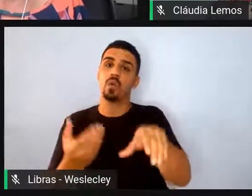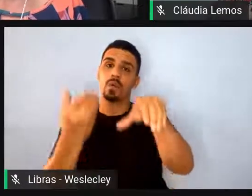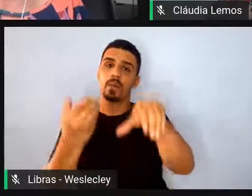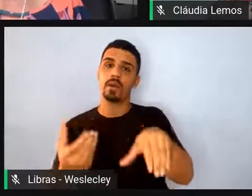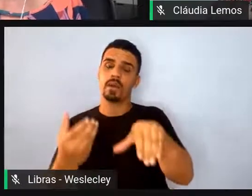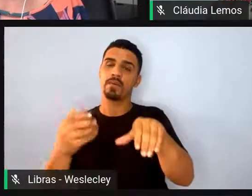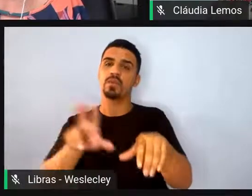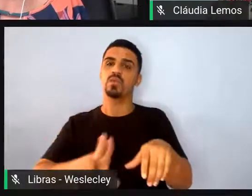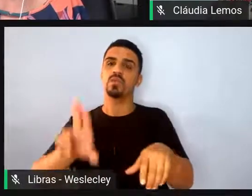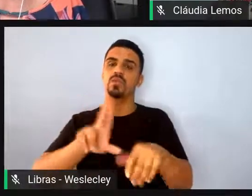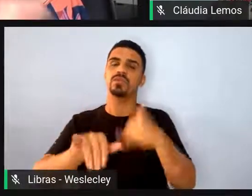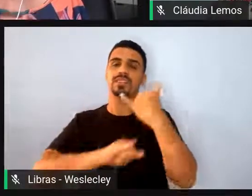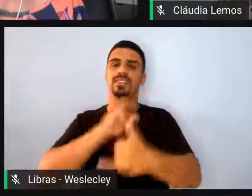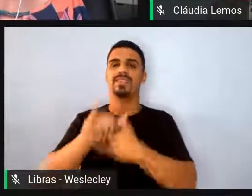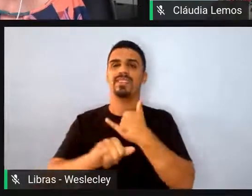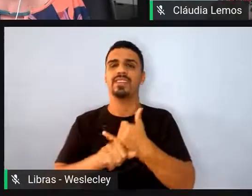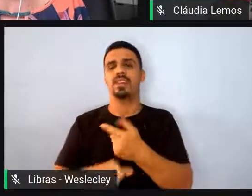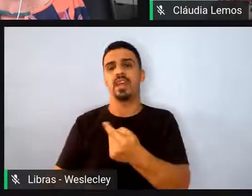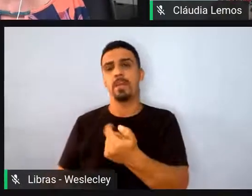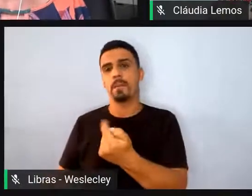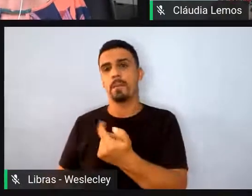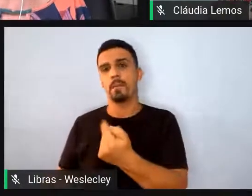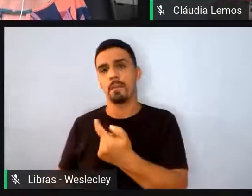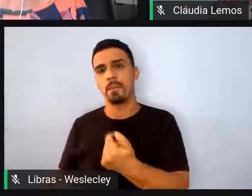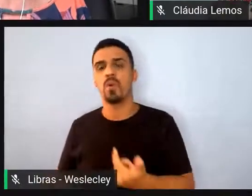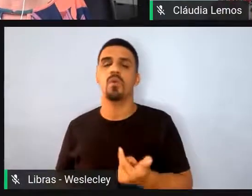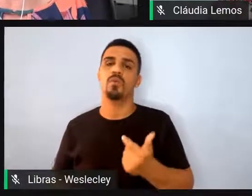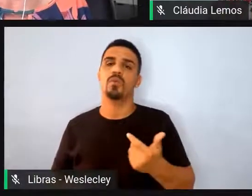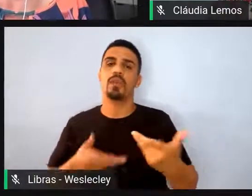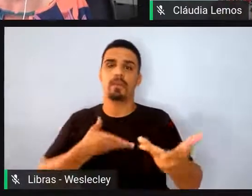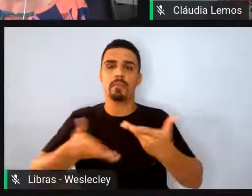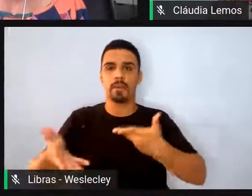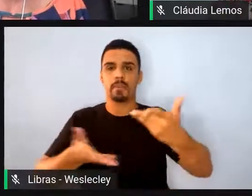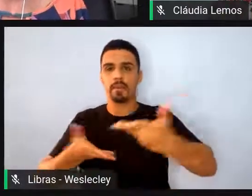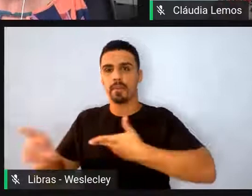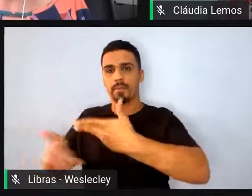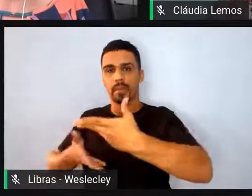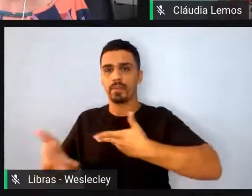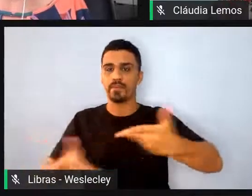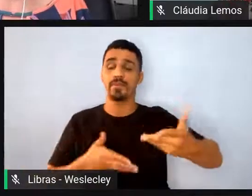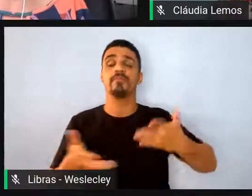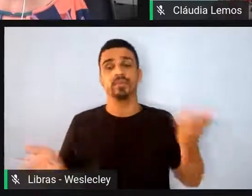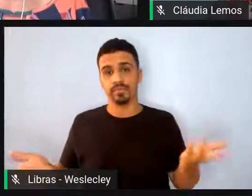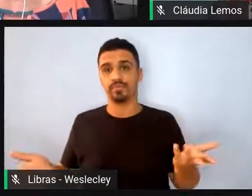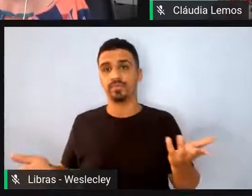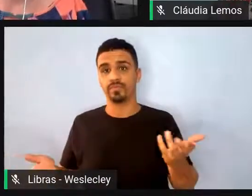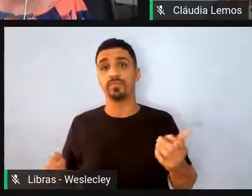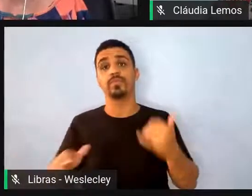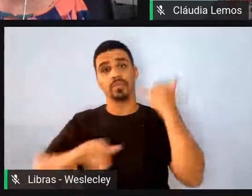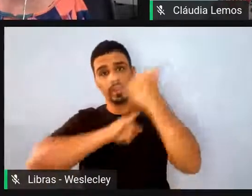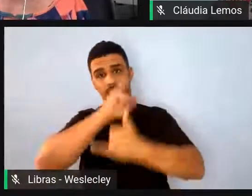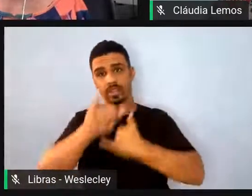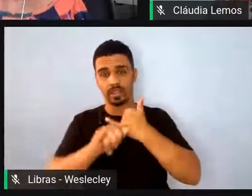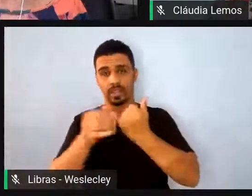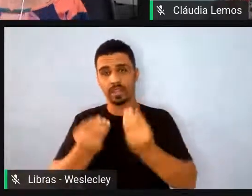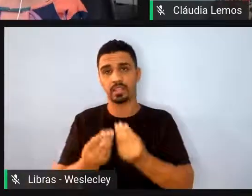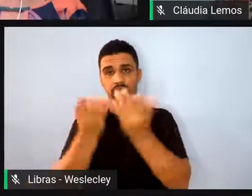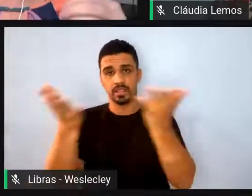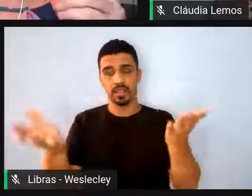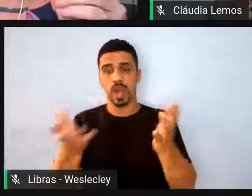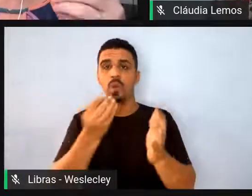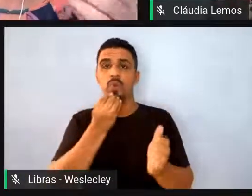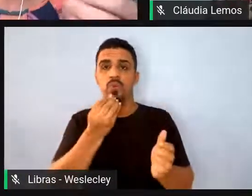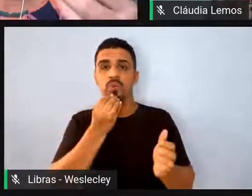pouco para a vertente de interatividade. Então, a internet ela oferece essa ferramenta, ela oferece essa oportunidade